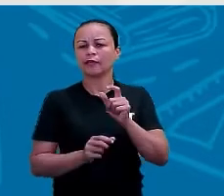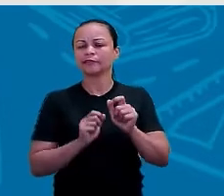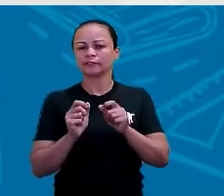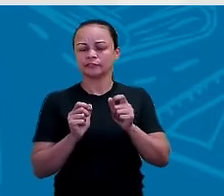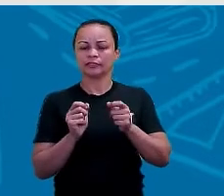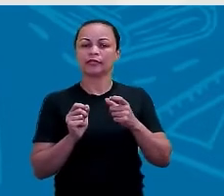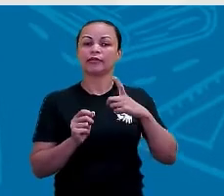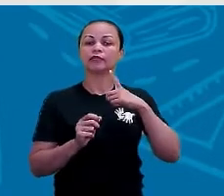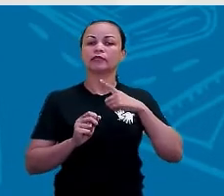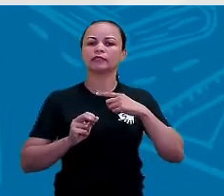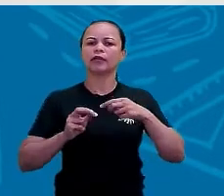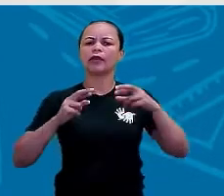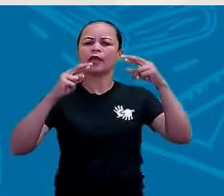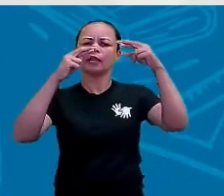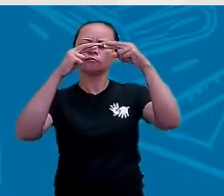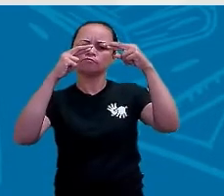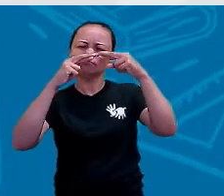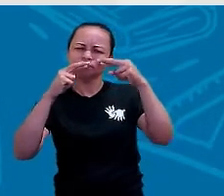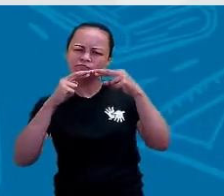com rimas.